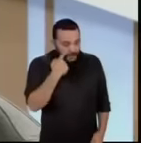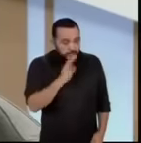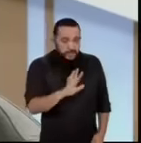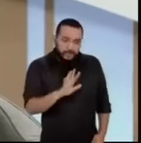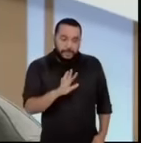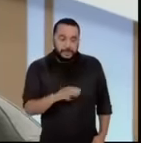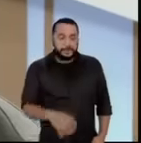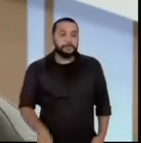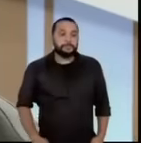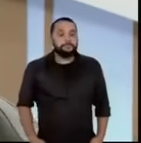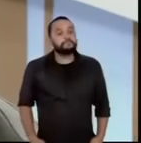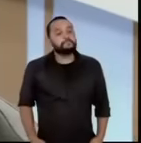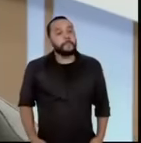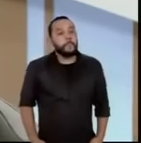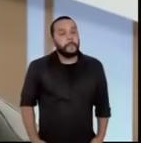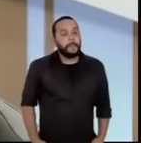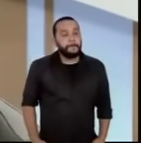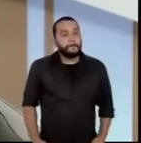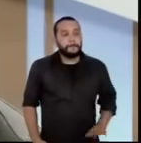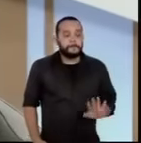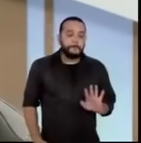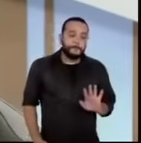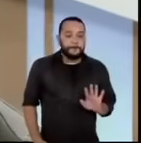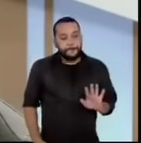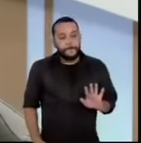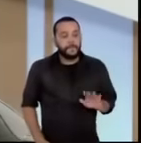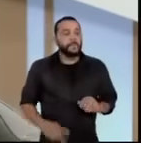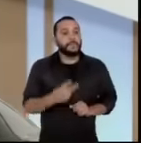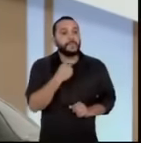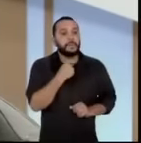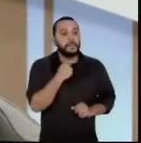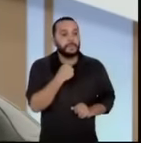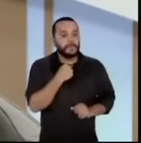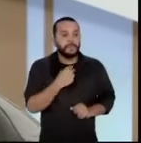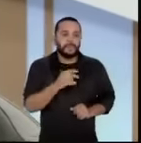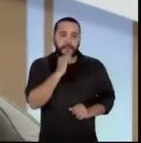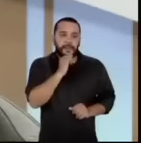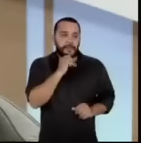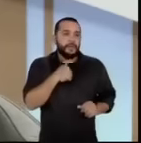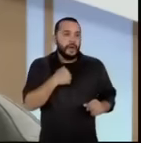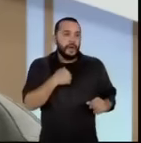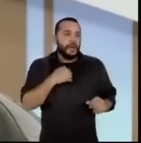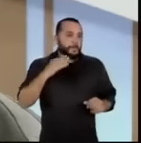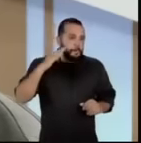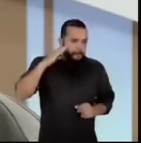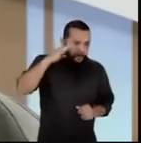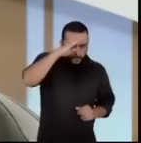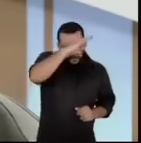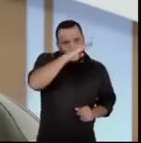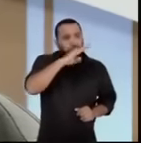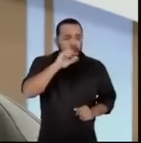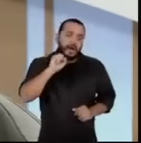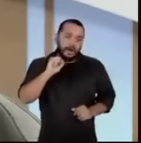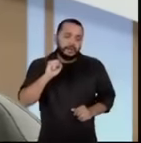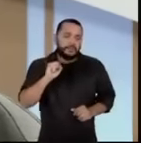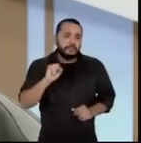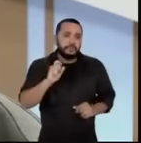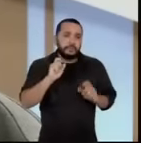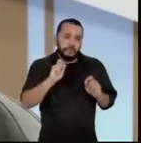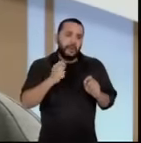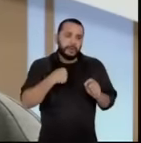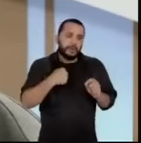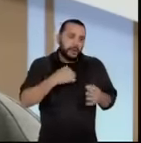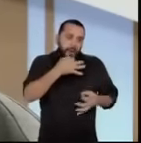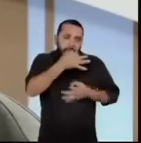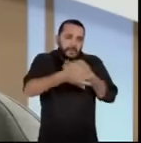gente não pode imputar ao presidente ou qualquer outra pessoa esse rigor absoluto de saber